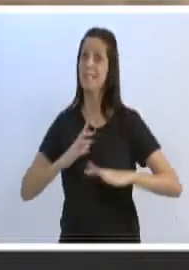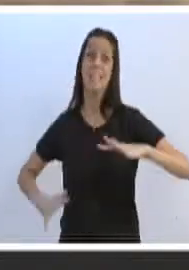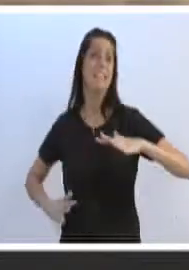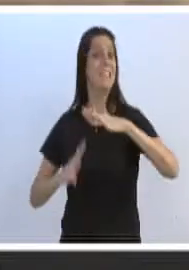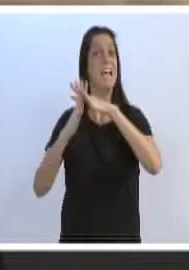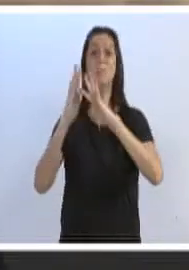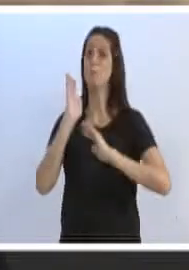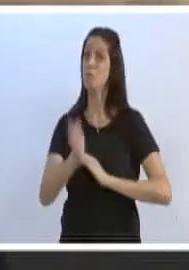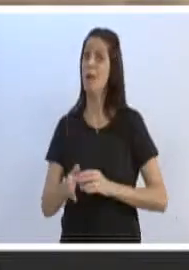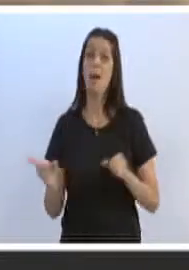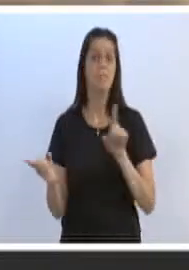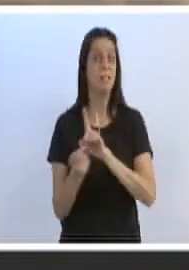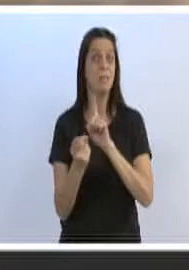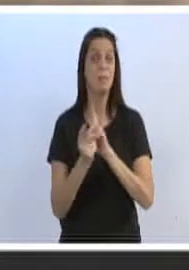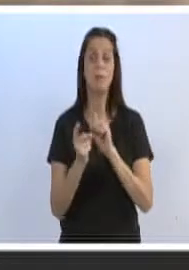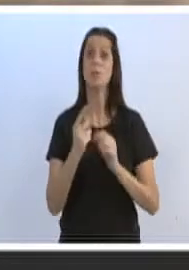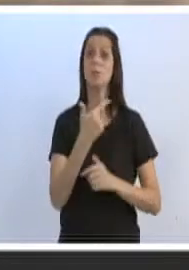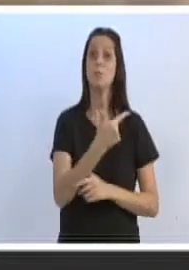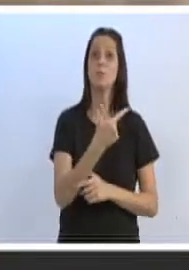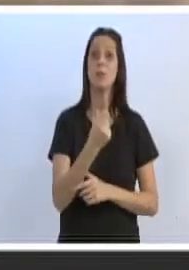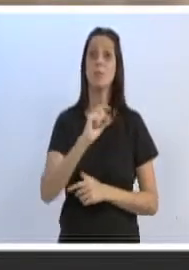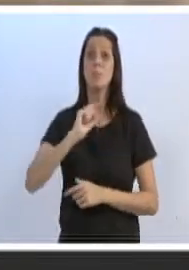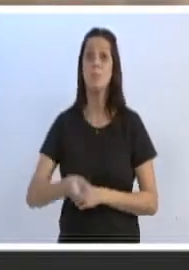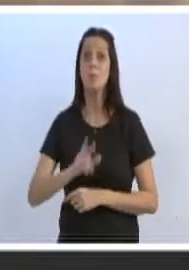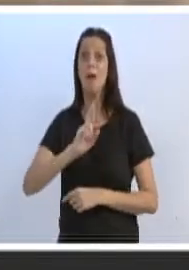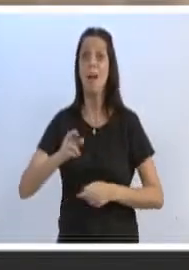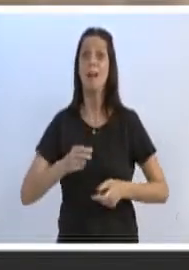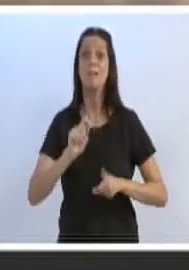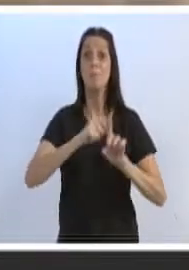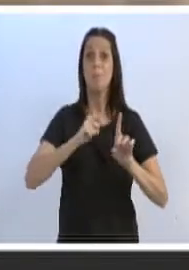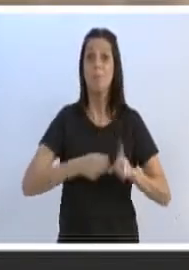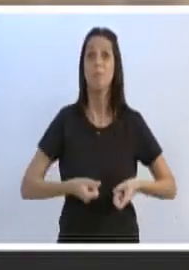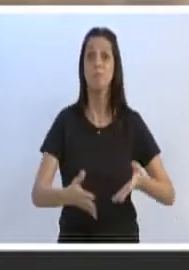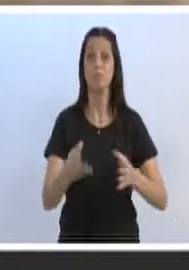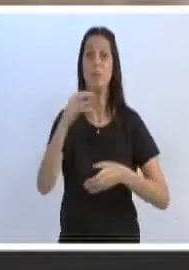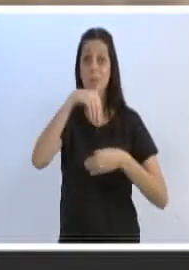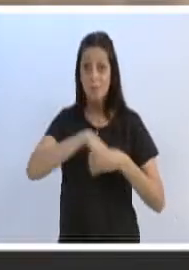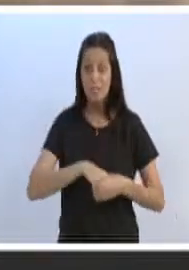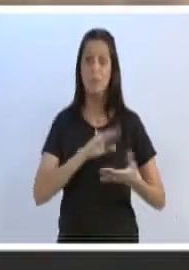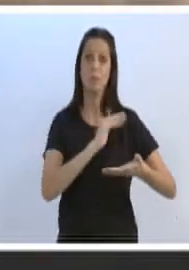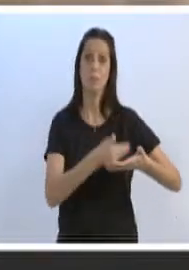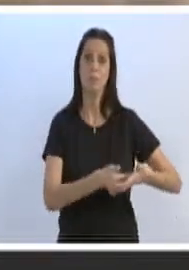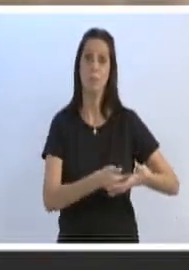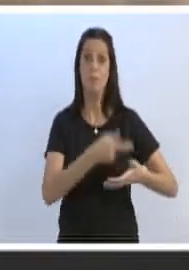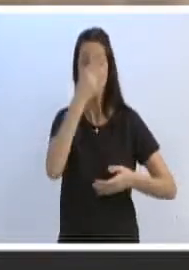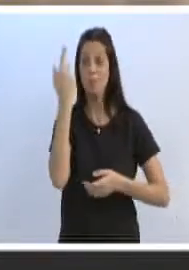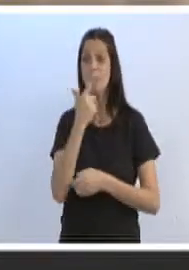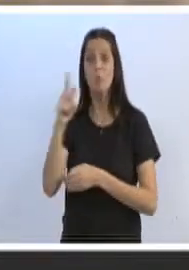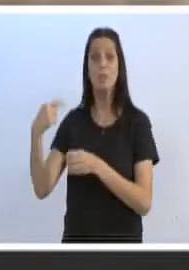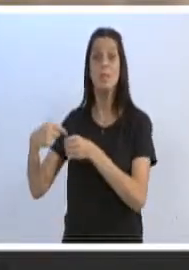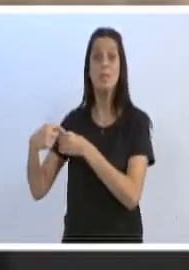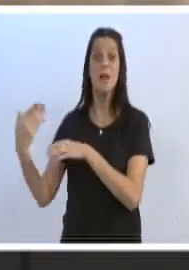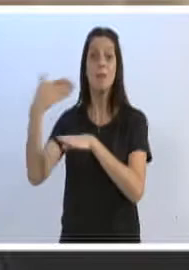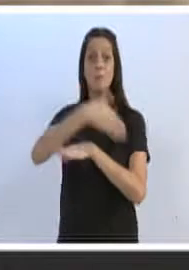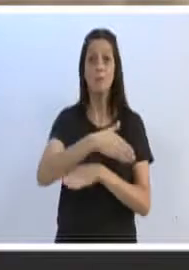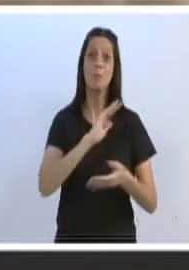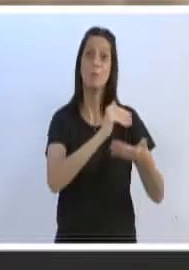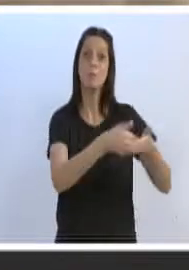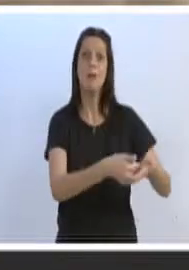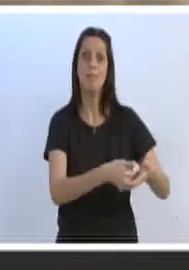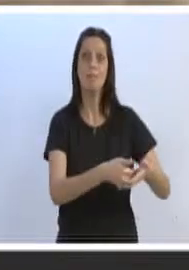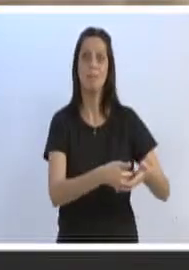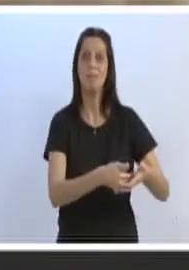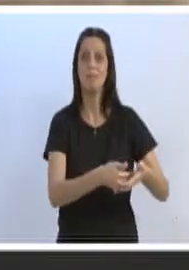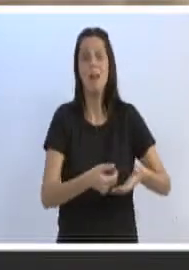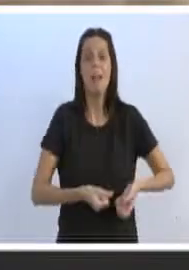esse que chega a passar de 200 mil reais por mês exames que são feitos por pessoas de outras cidades e que acabam caindo aqui no município